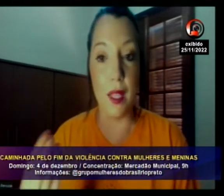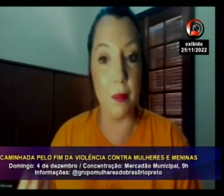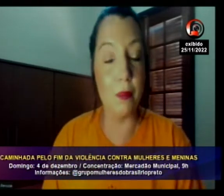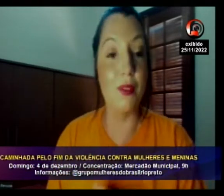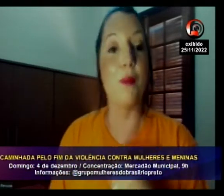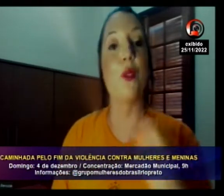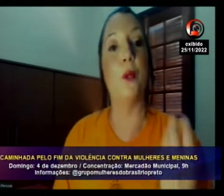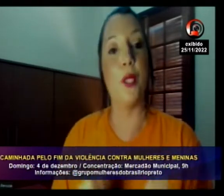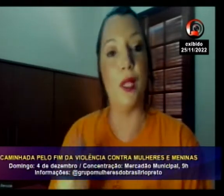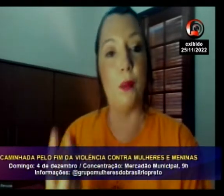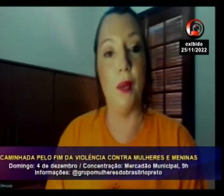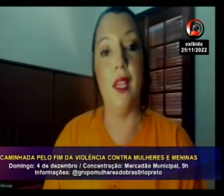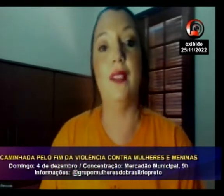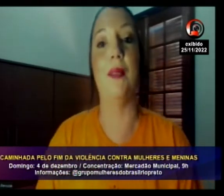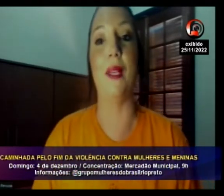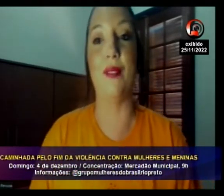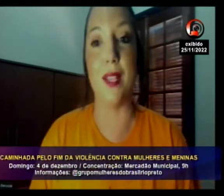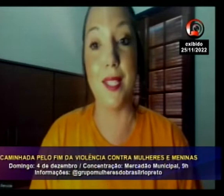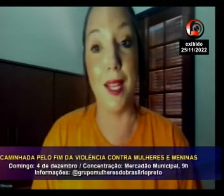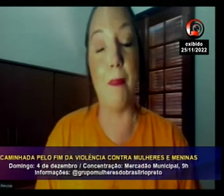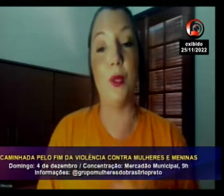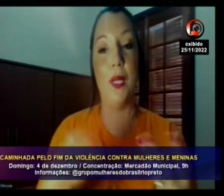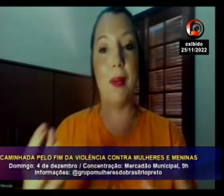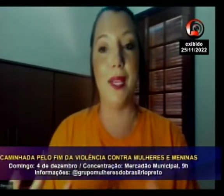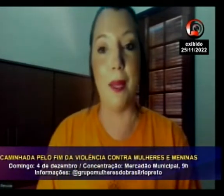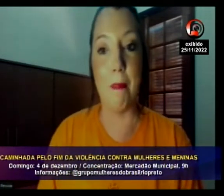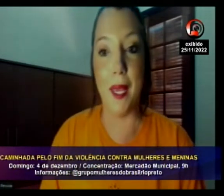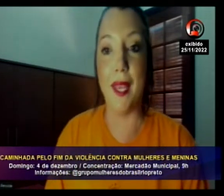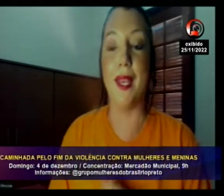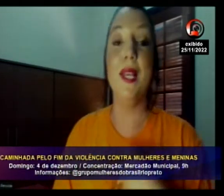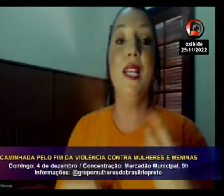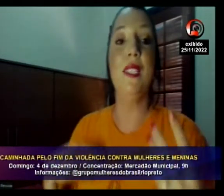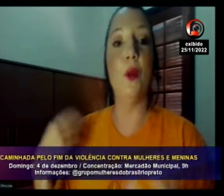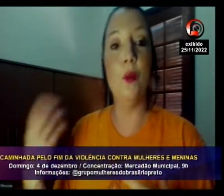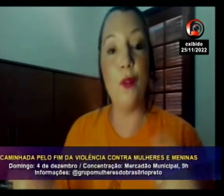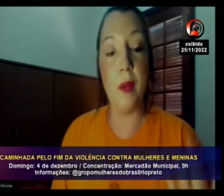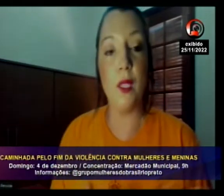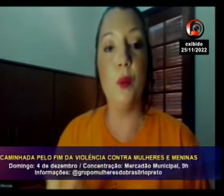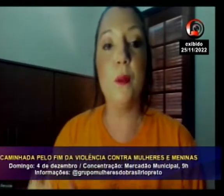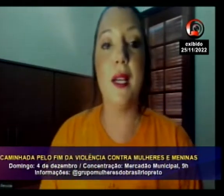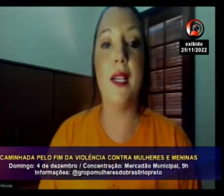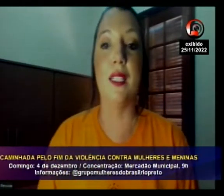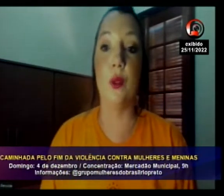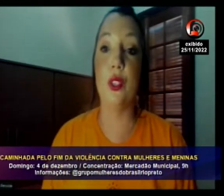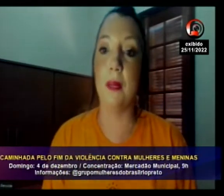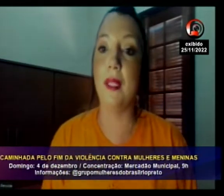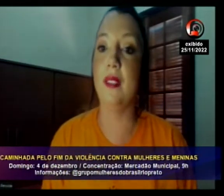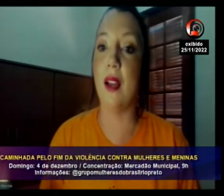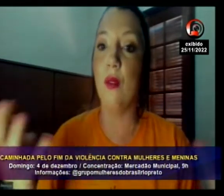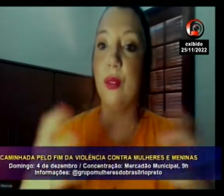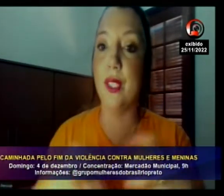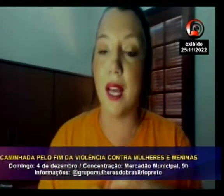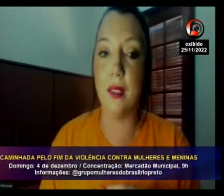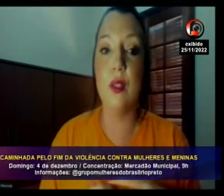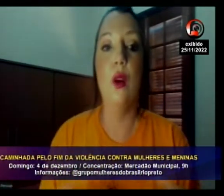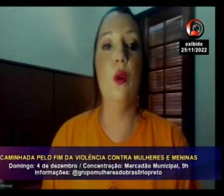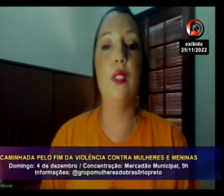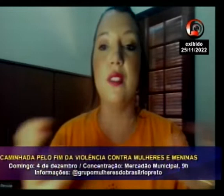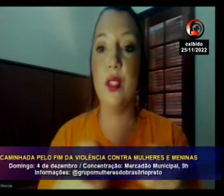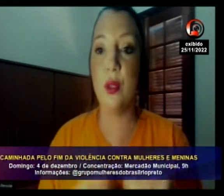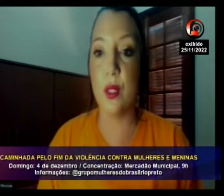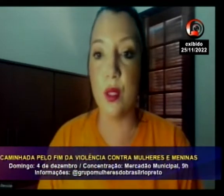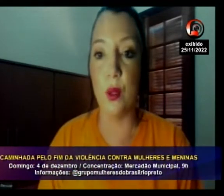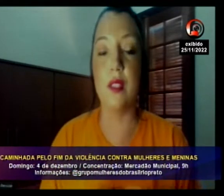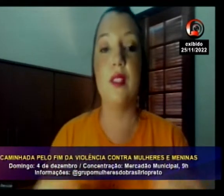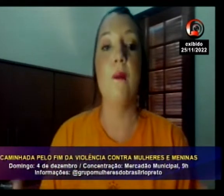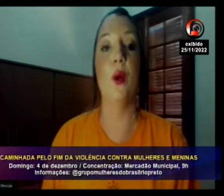Então, nós vamos estar, temos o Projeto MEM também, que vai estar lá, a Patrulha Maria da Penha. Então, um movimento muito bacana, onde também está convidado